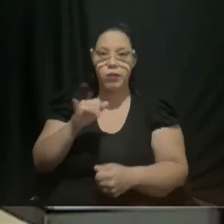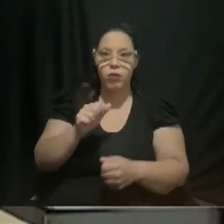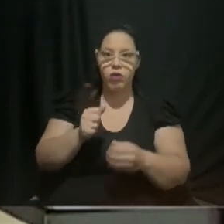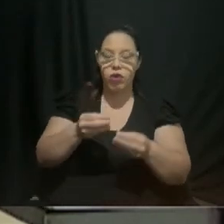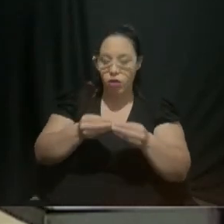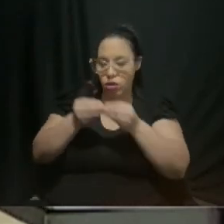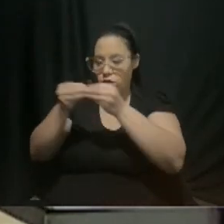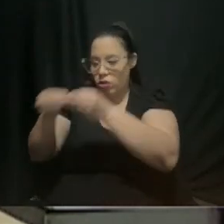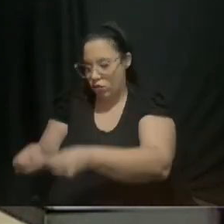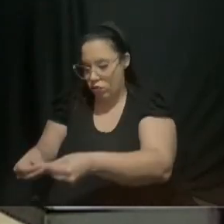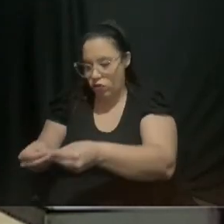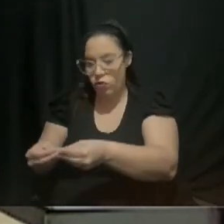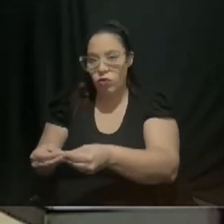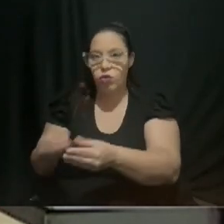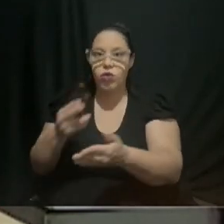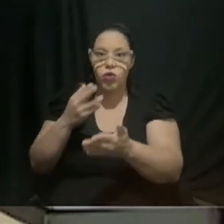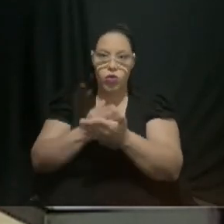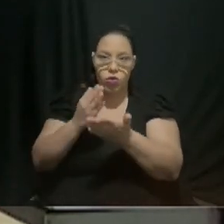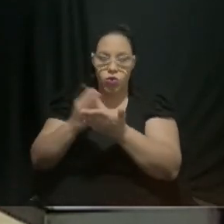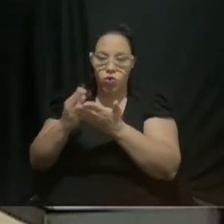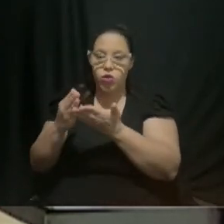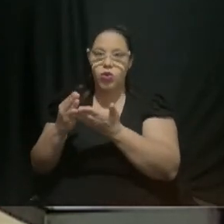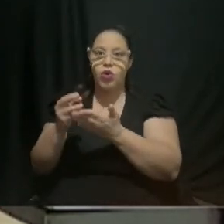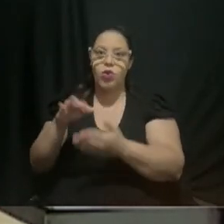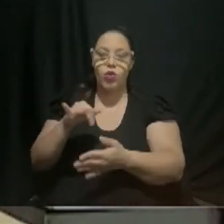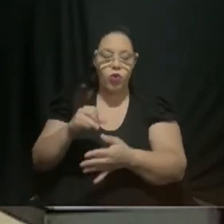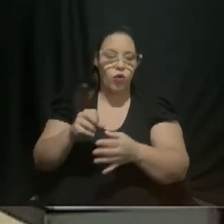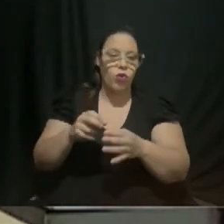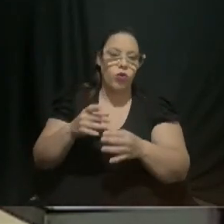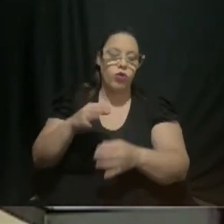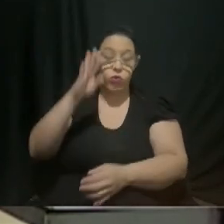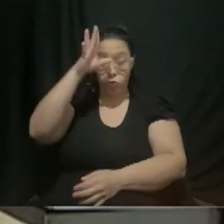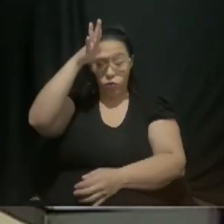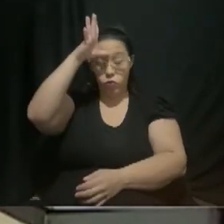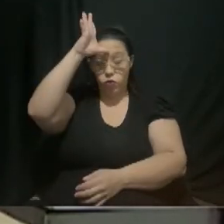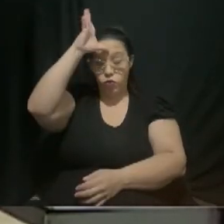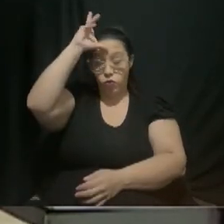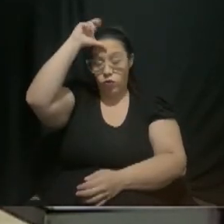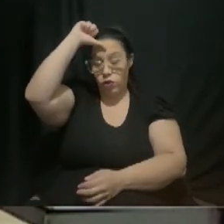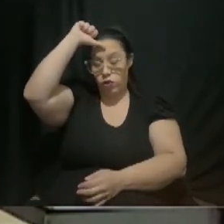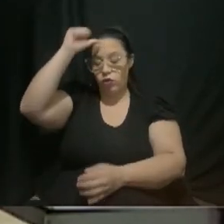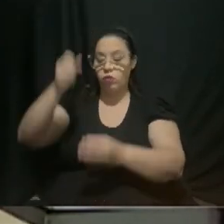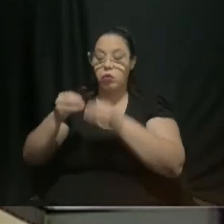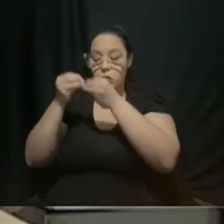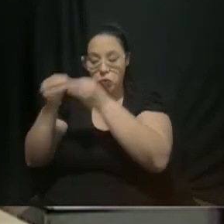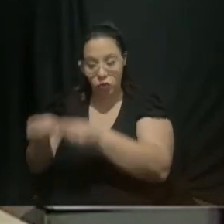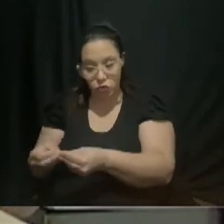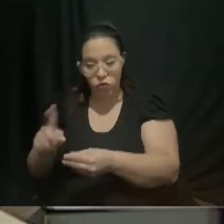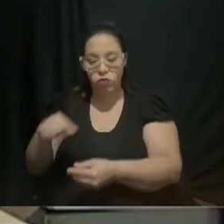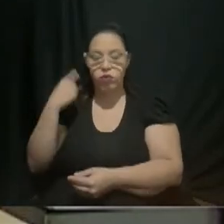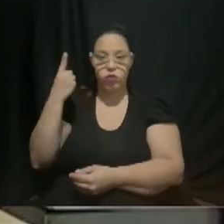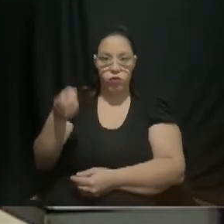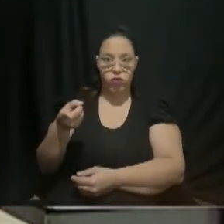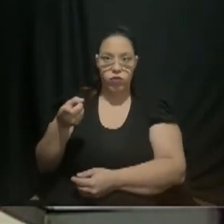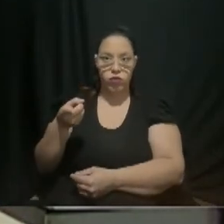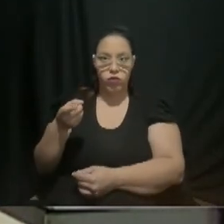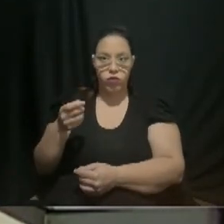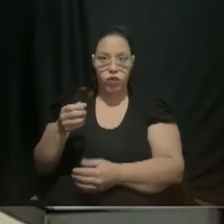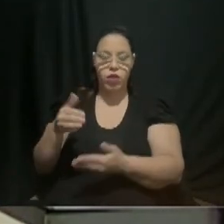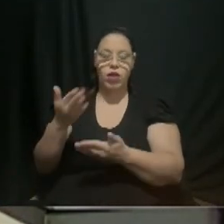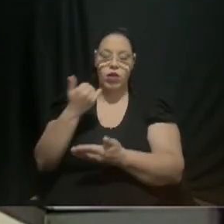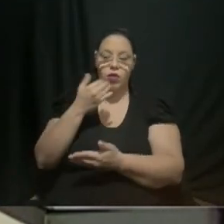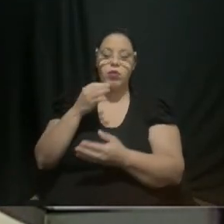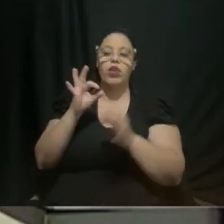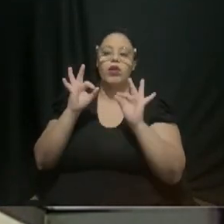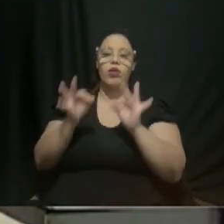os frangos, ela tempera e coloca pra assar. Então assim, você auxilia muito. Aí depois que tá a comida pronta ali, aí vem